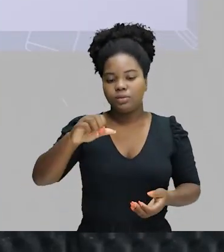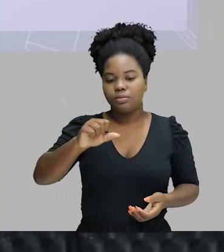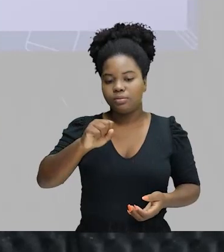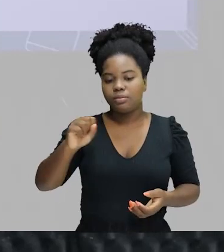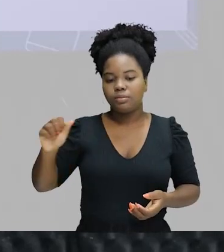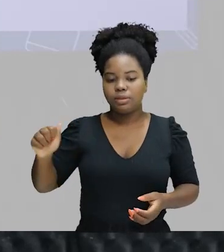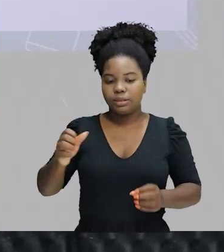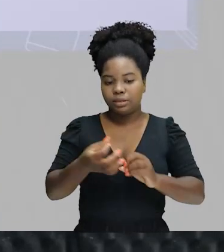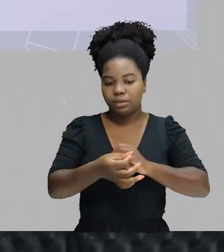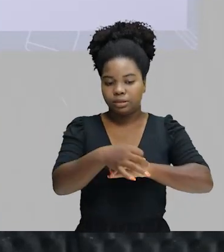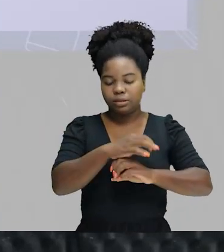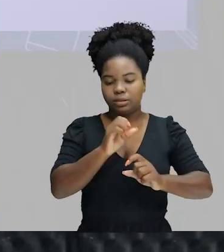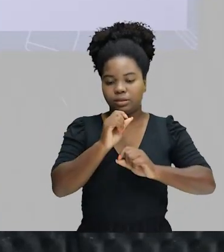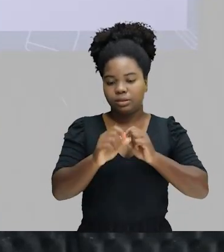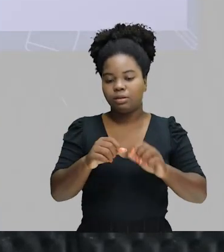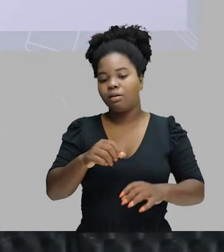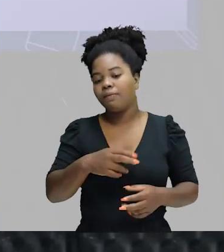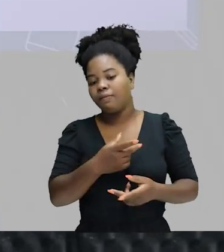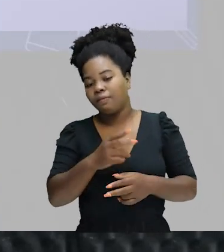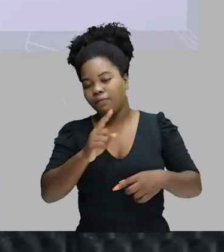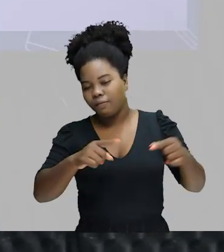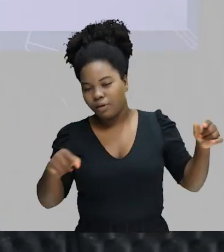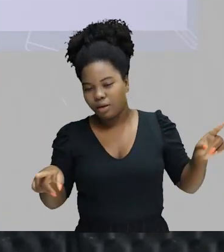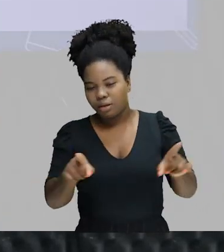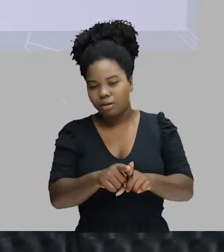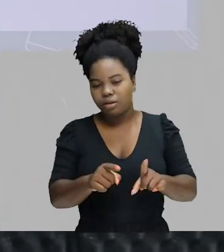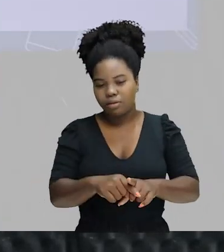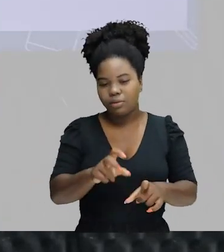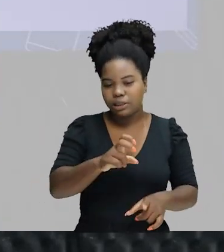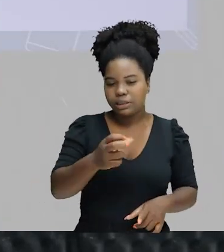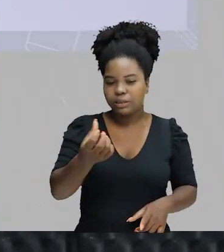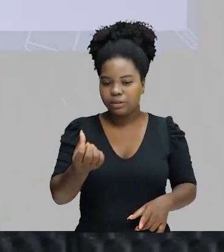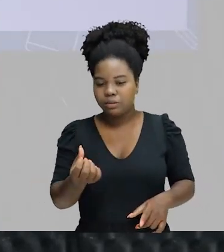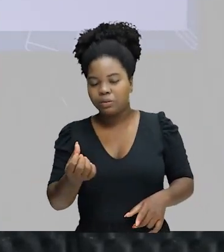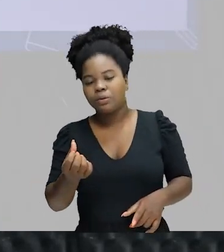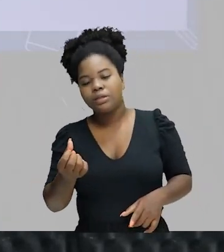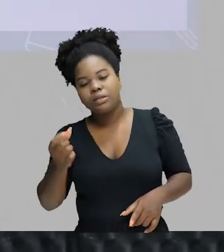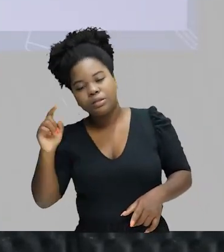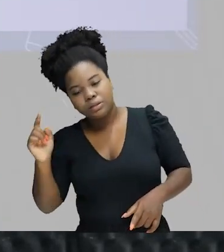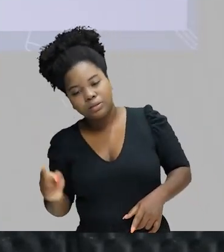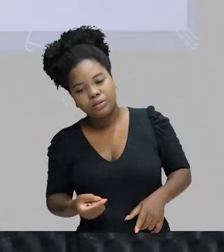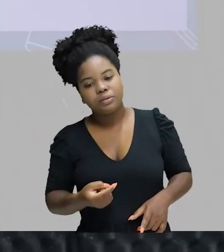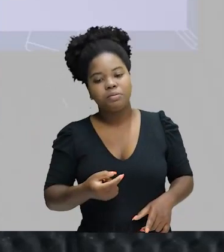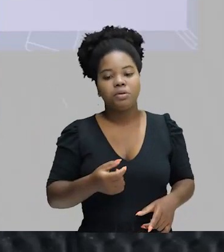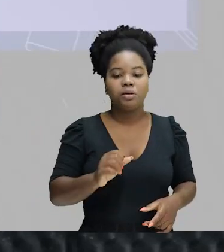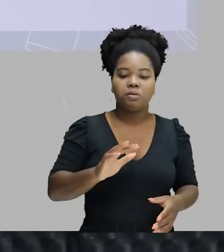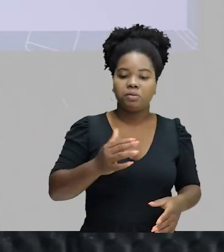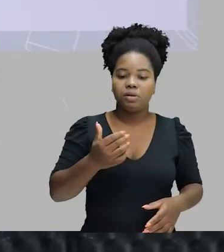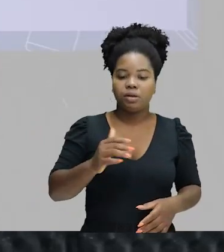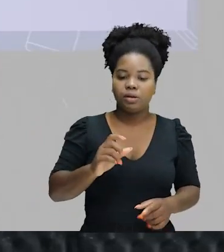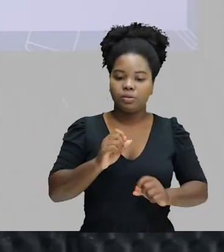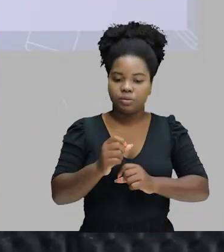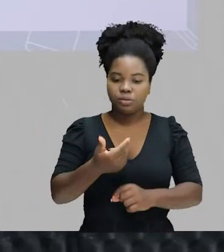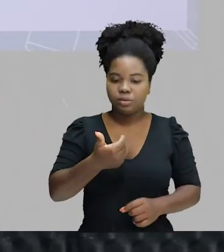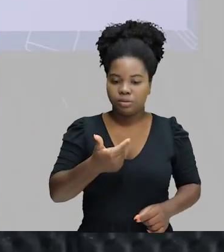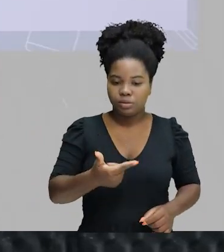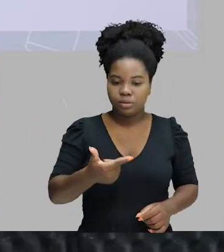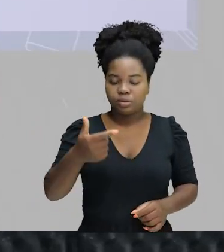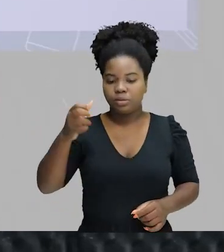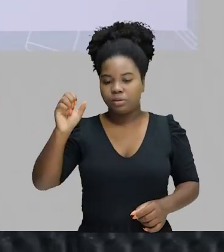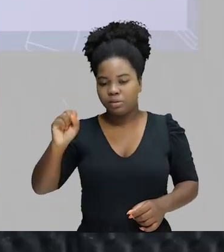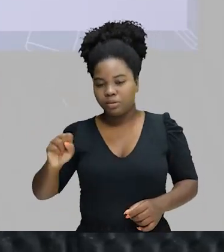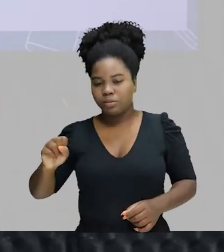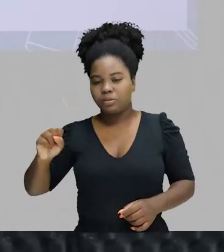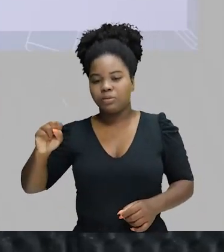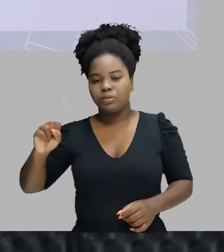molecular ela varia de 56 a 2 milhões e 800 mil unidades de massa